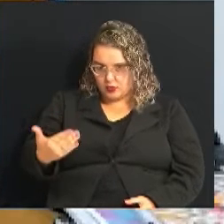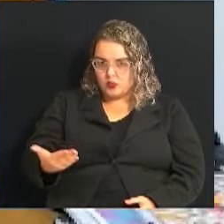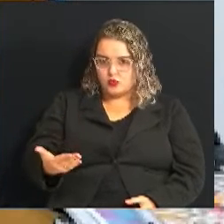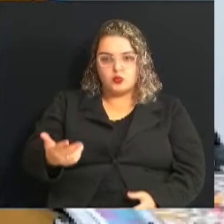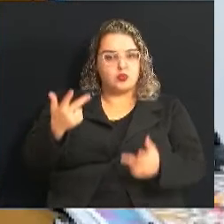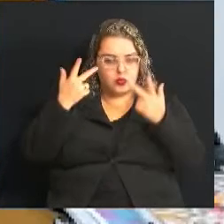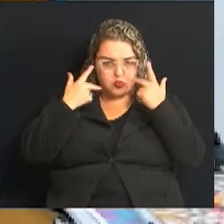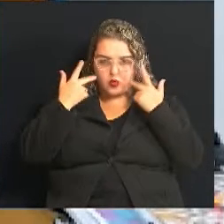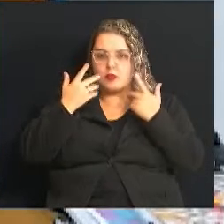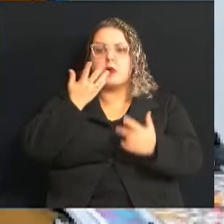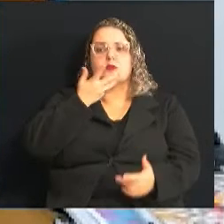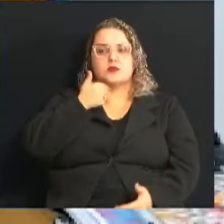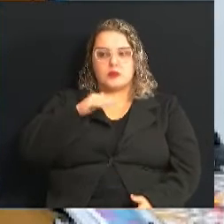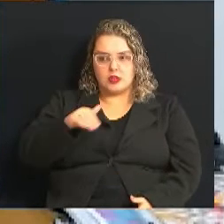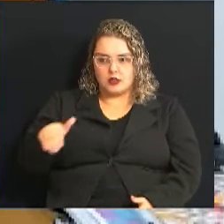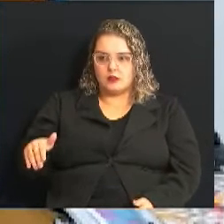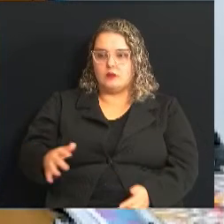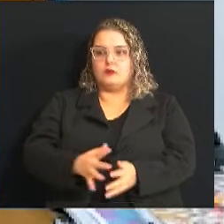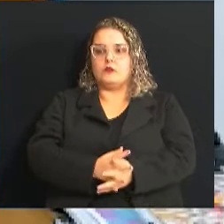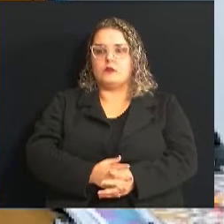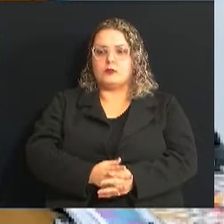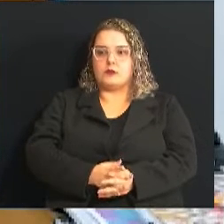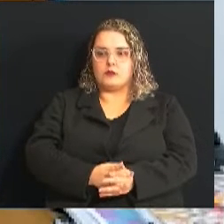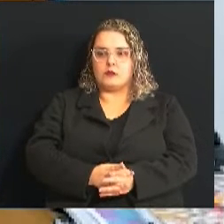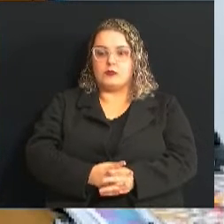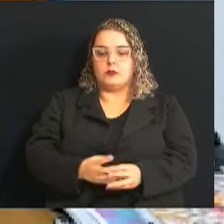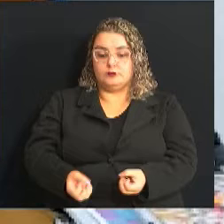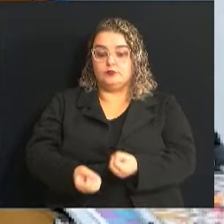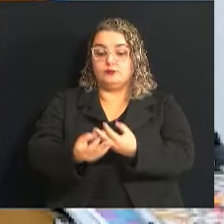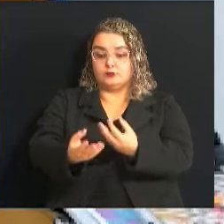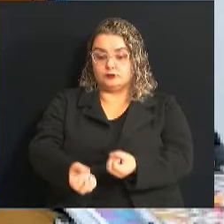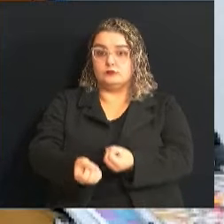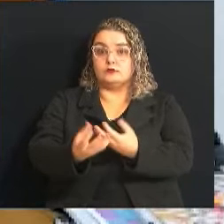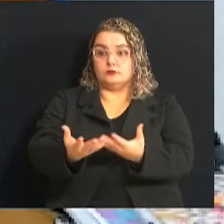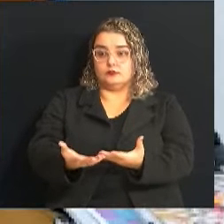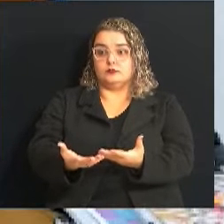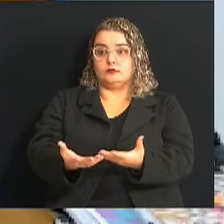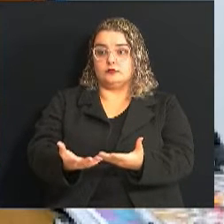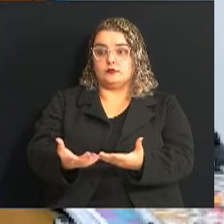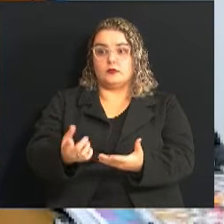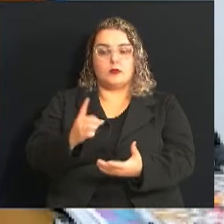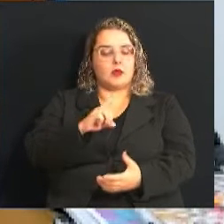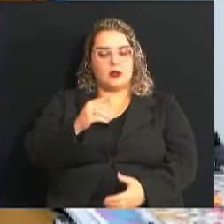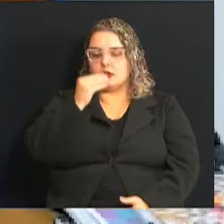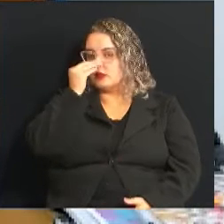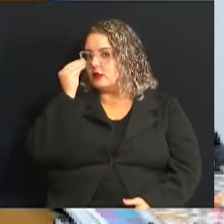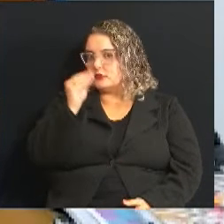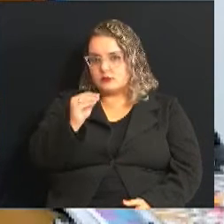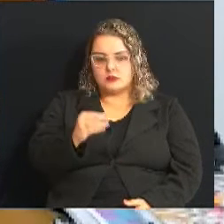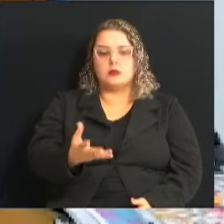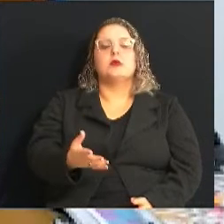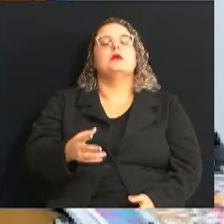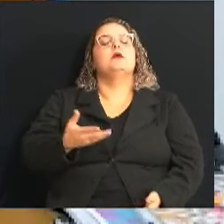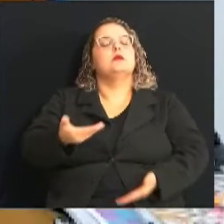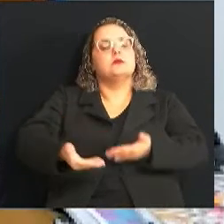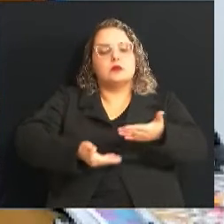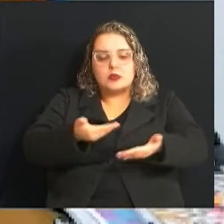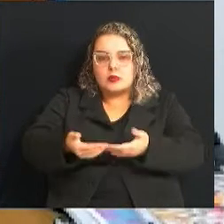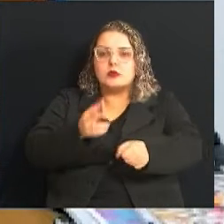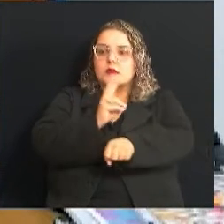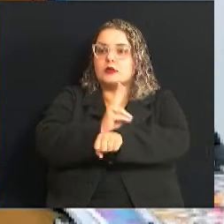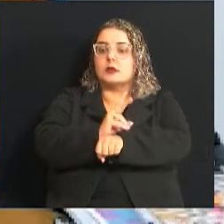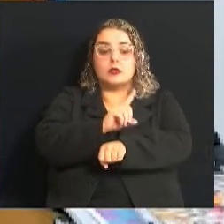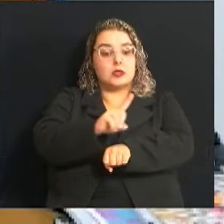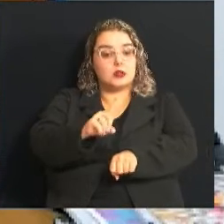né, e trazer as informações que ela não será abandonada, que ela será cuidada e que ela não é responsável pelo